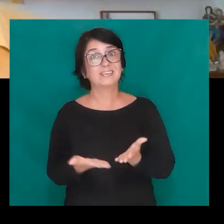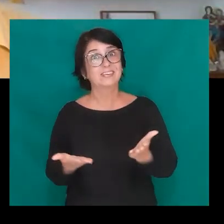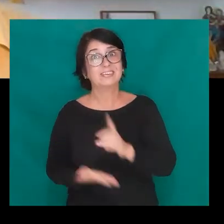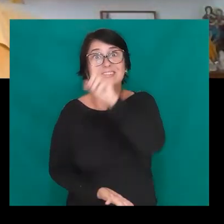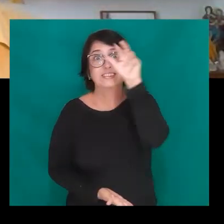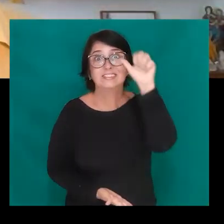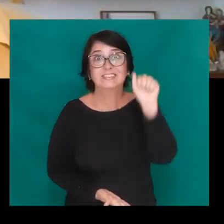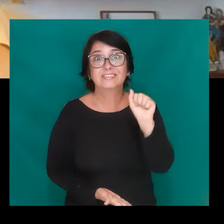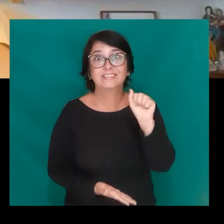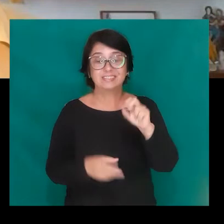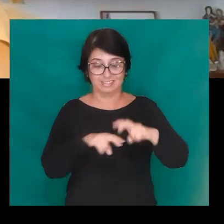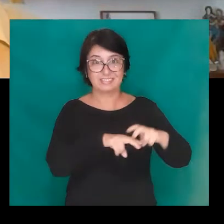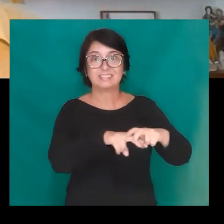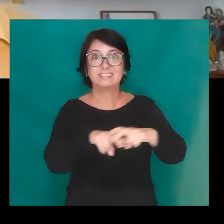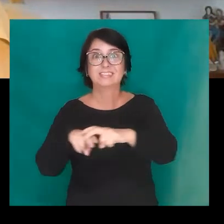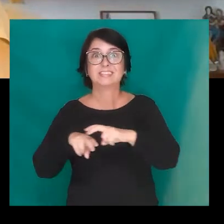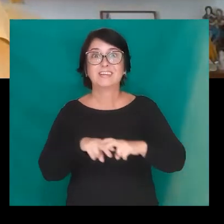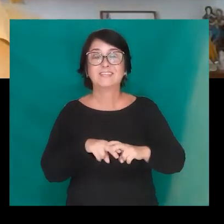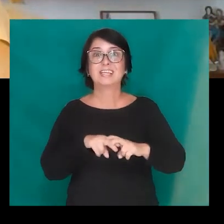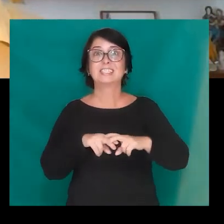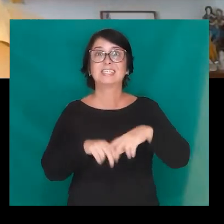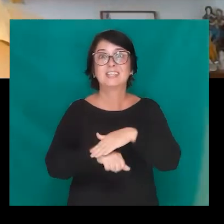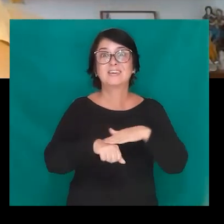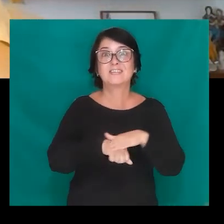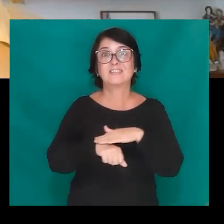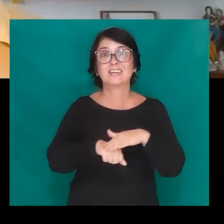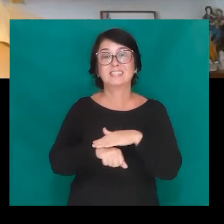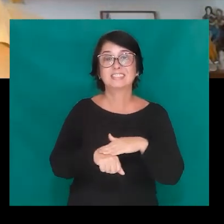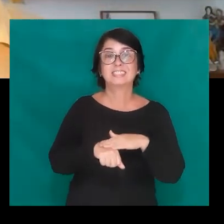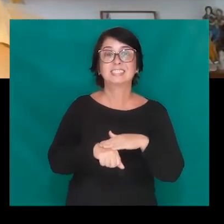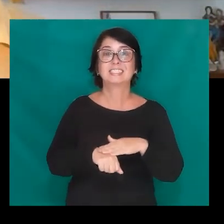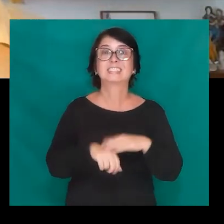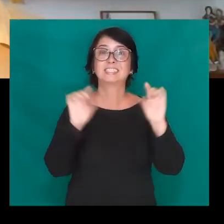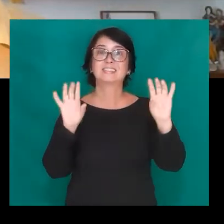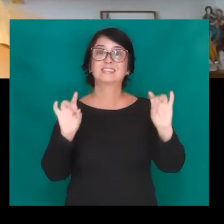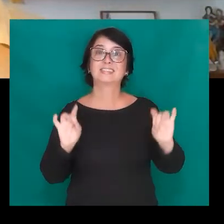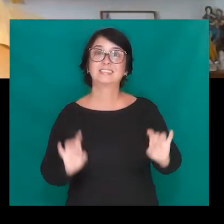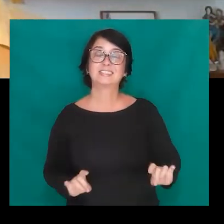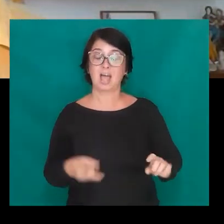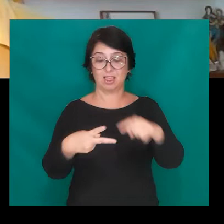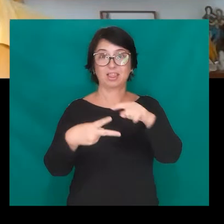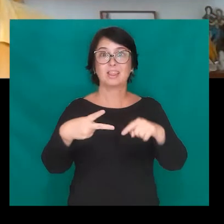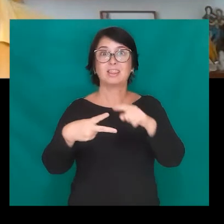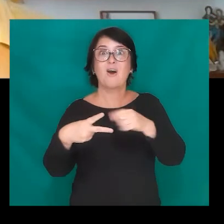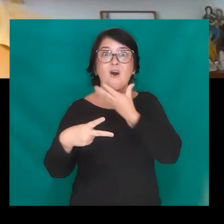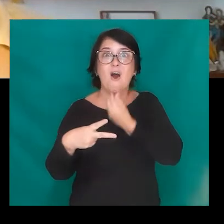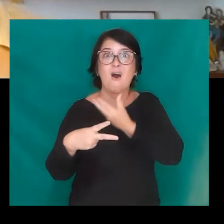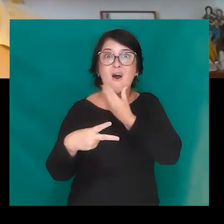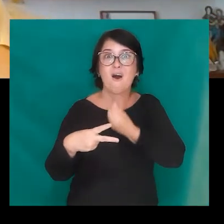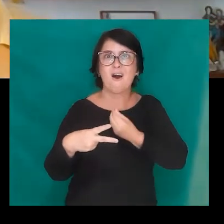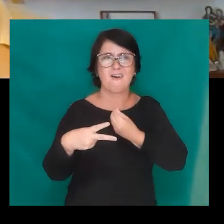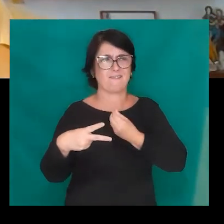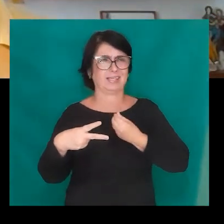dia da mesa Radamés em Atali. E a gente vai receber dois caras fabulosos que